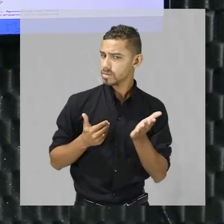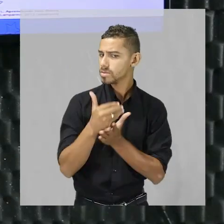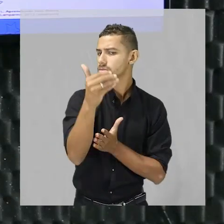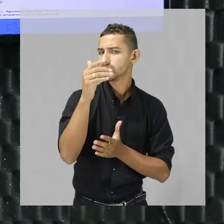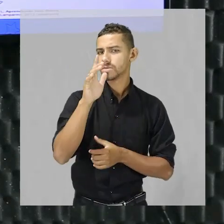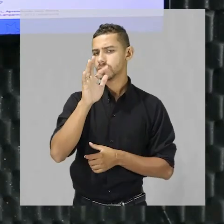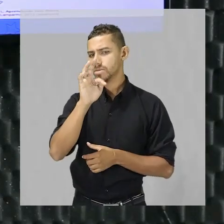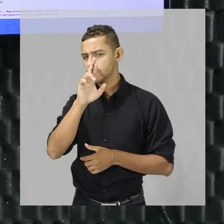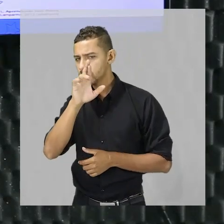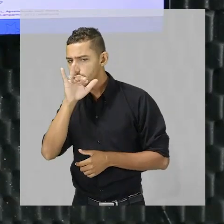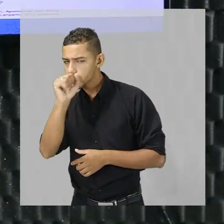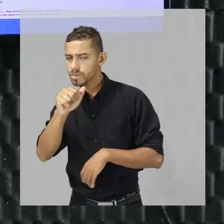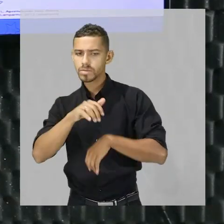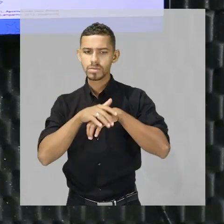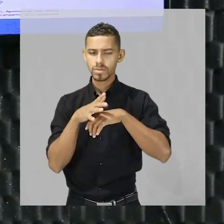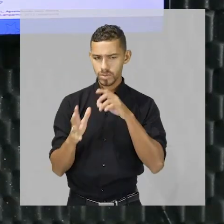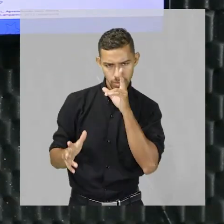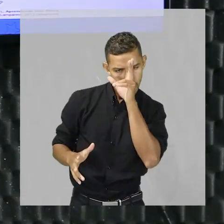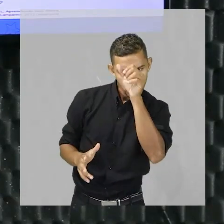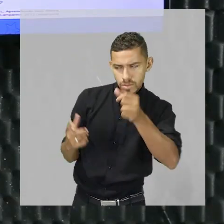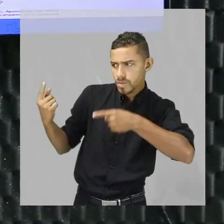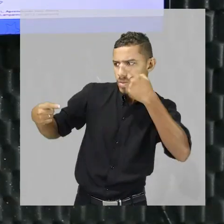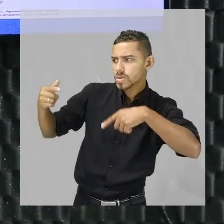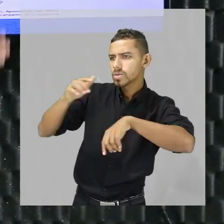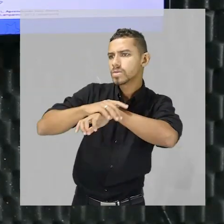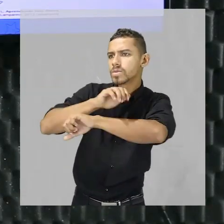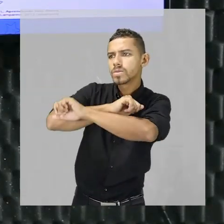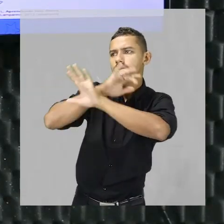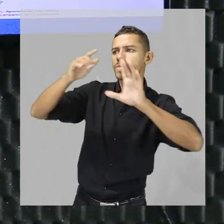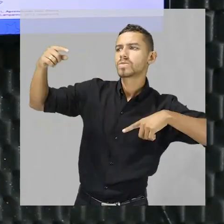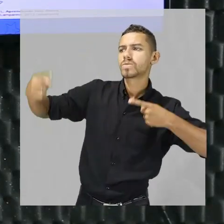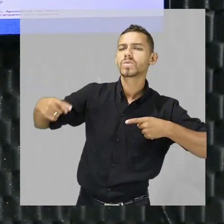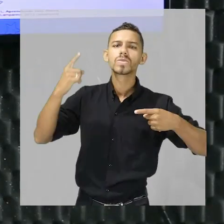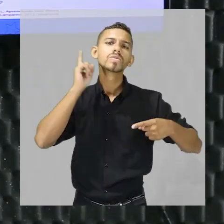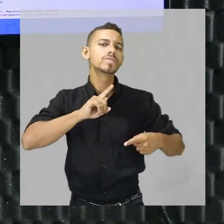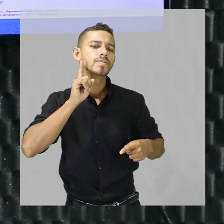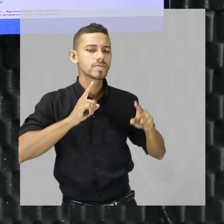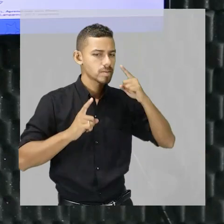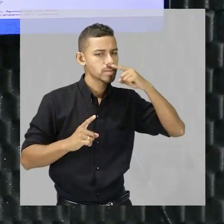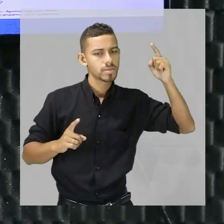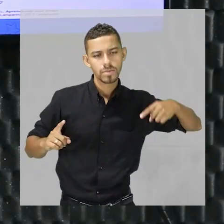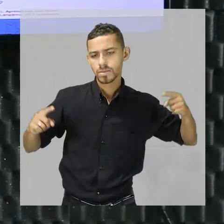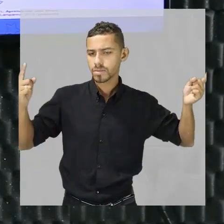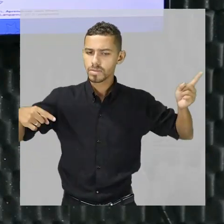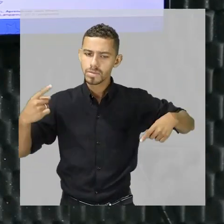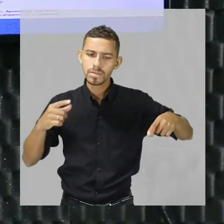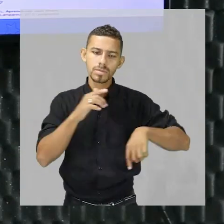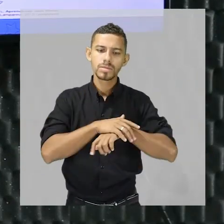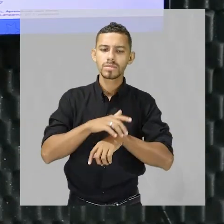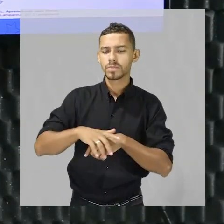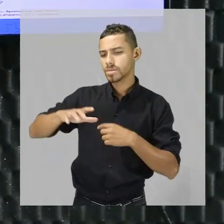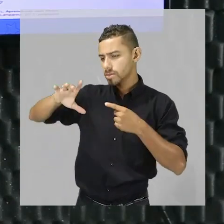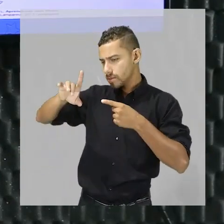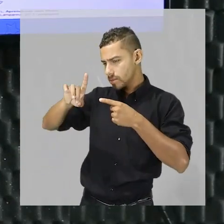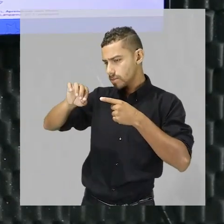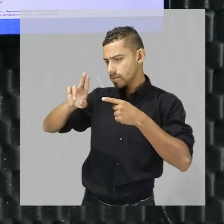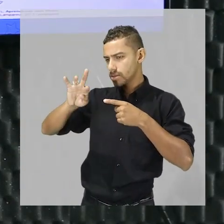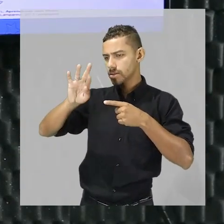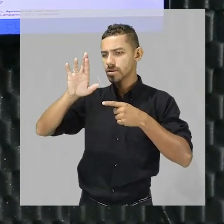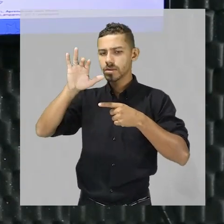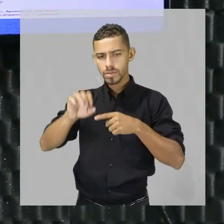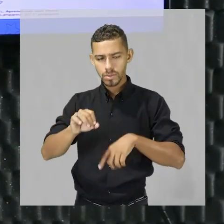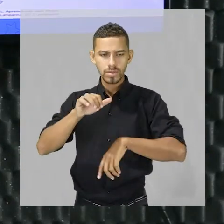começa a se intensificar e os inimigos de fato são declarados, Estados Unidos e União Soviética, né, com a chamada doutrina Truman, o